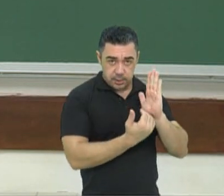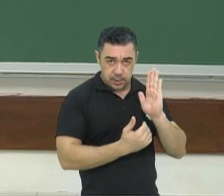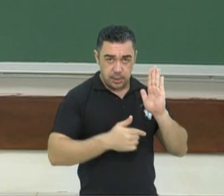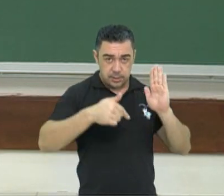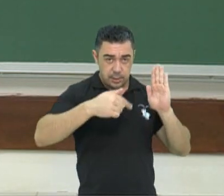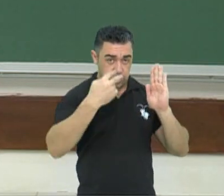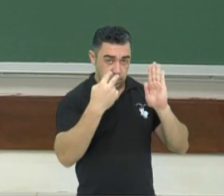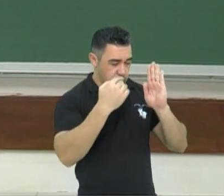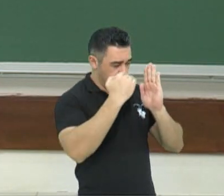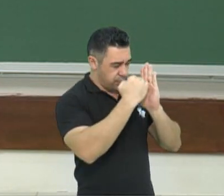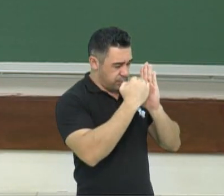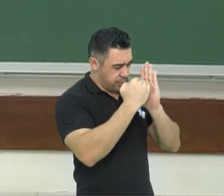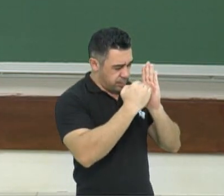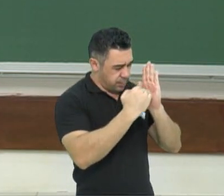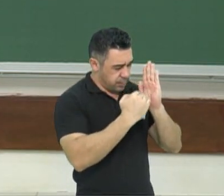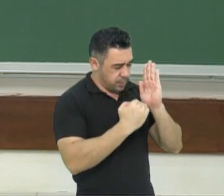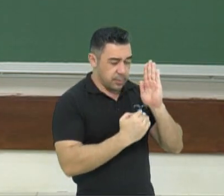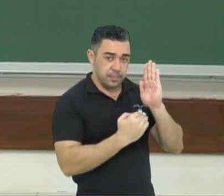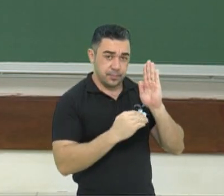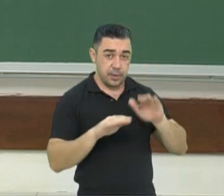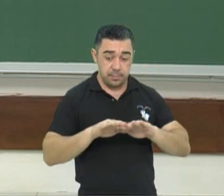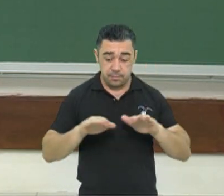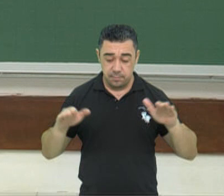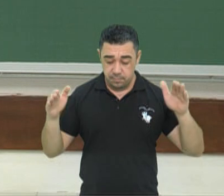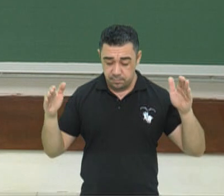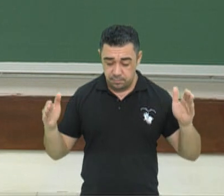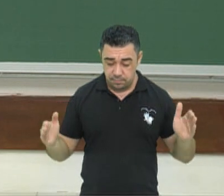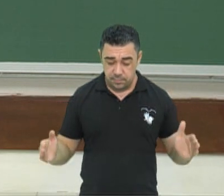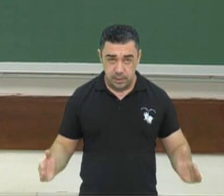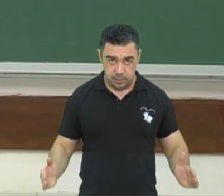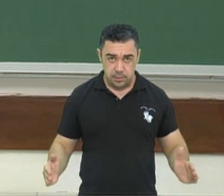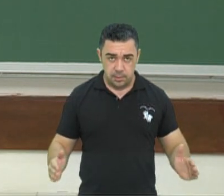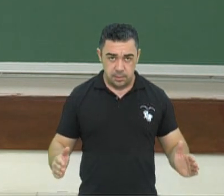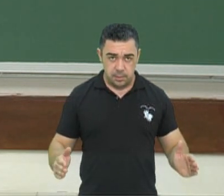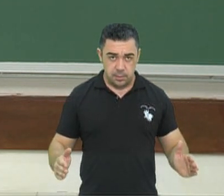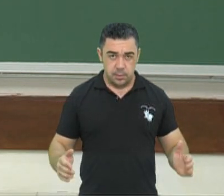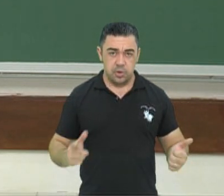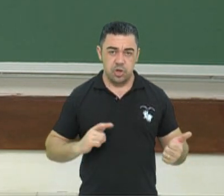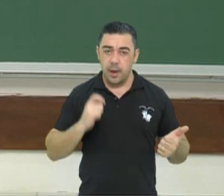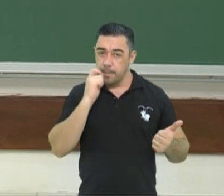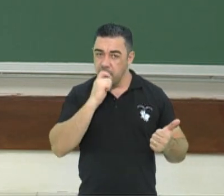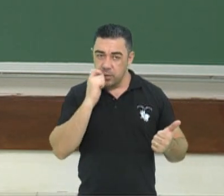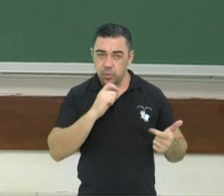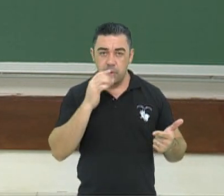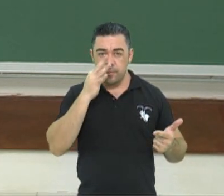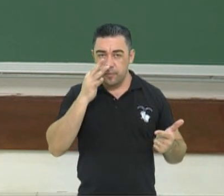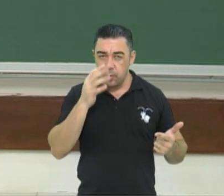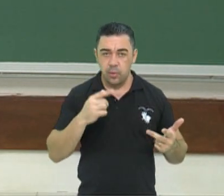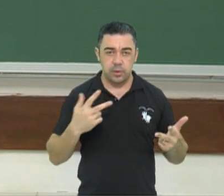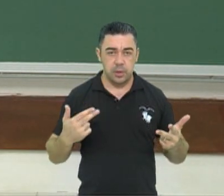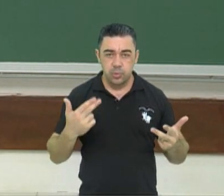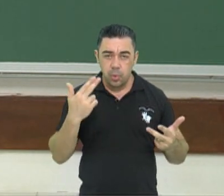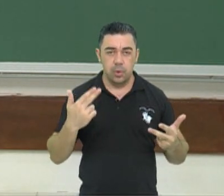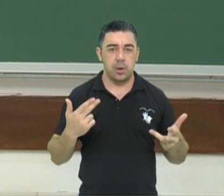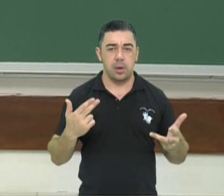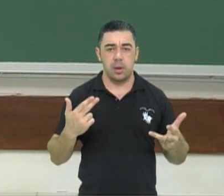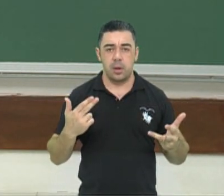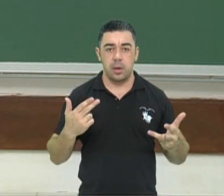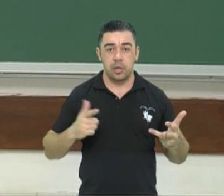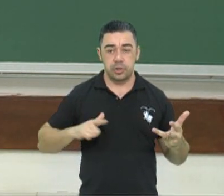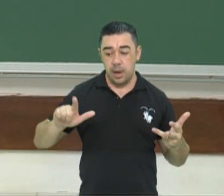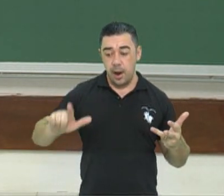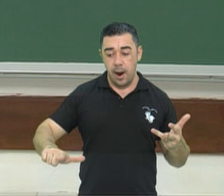lista, nessa mesa, ela colocou 72 itens. Nesses itens tinha batom, tinha flor, tinha tesoura, tinha uma